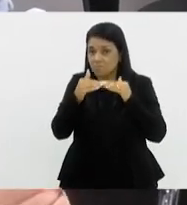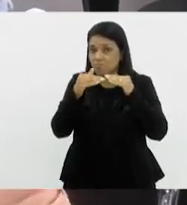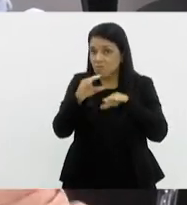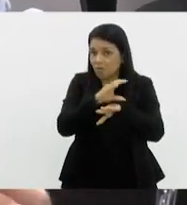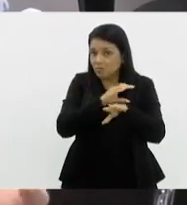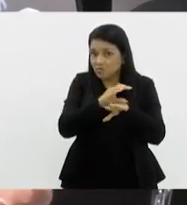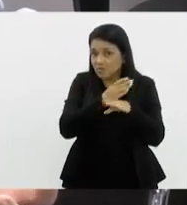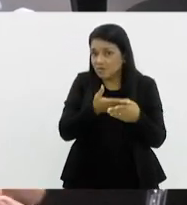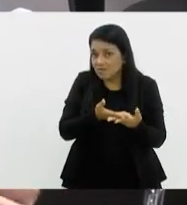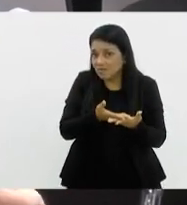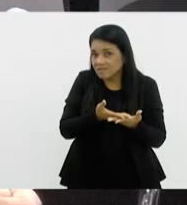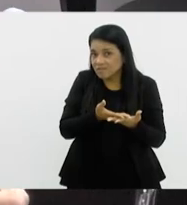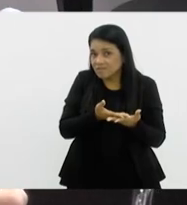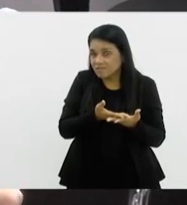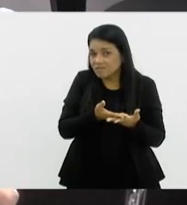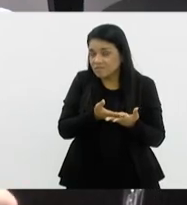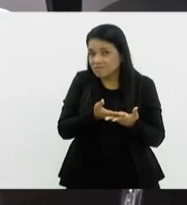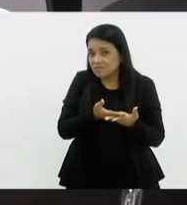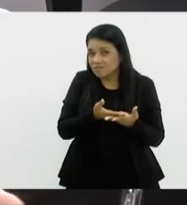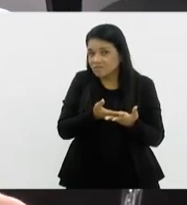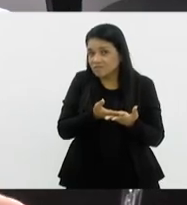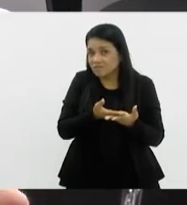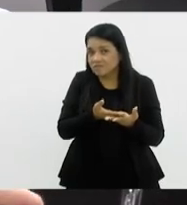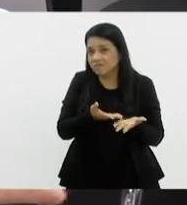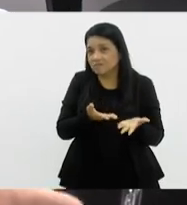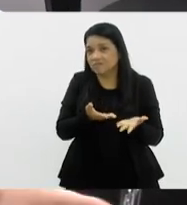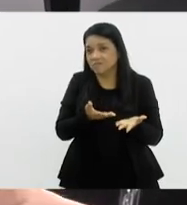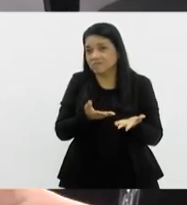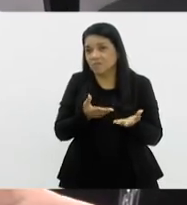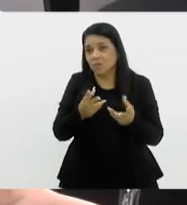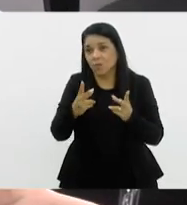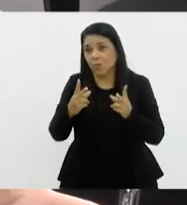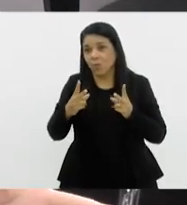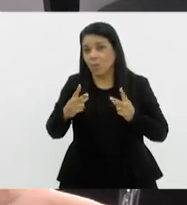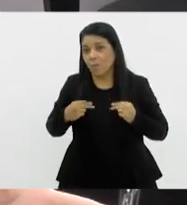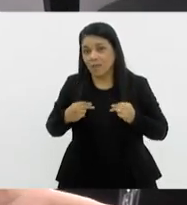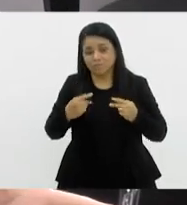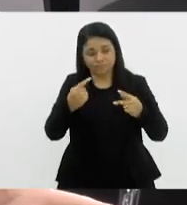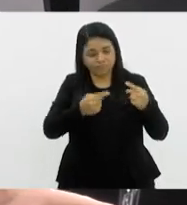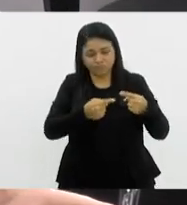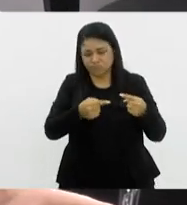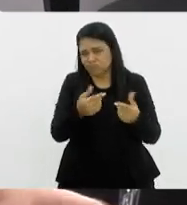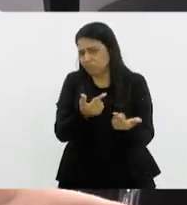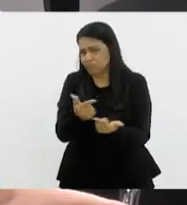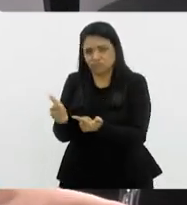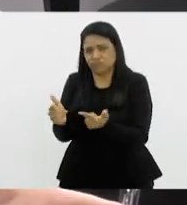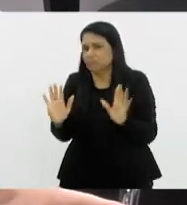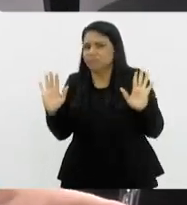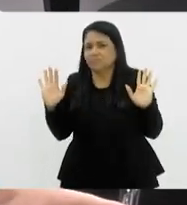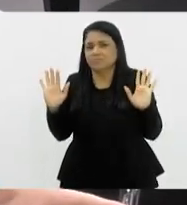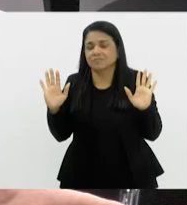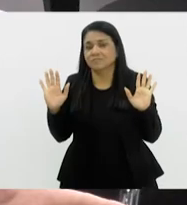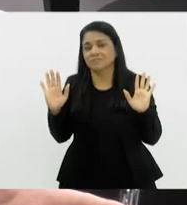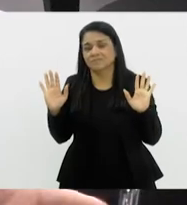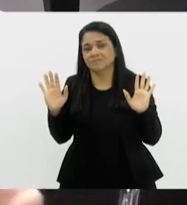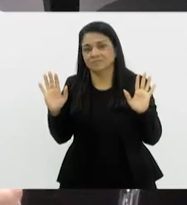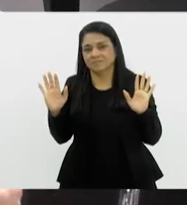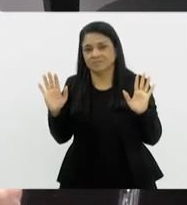Entendeu? Essa é a minha questão. Porque o mérito é indiscutível. O mérito é